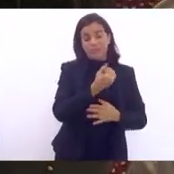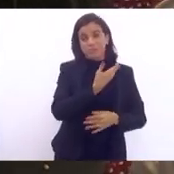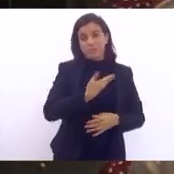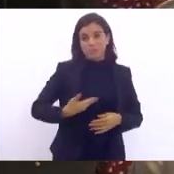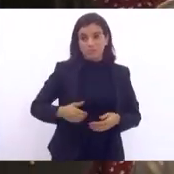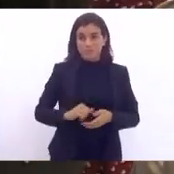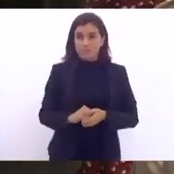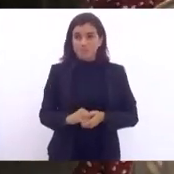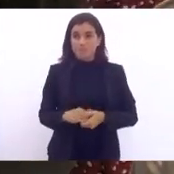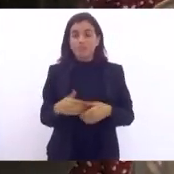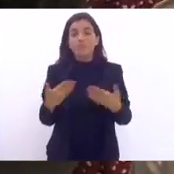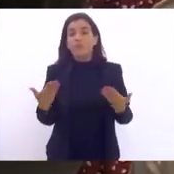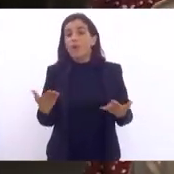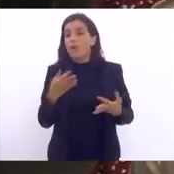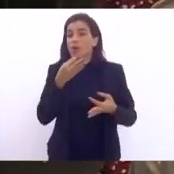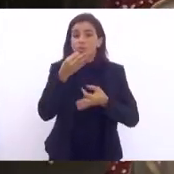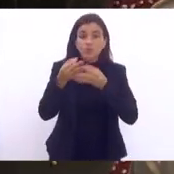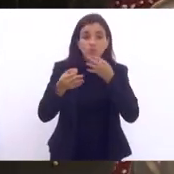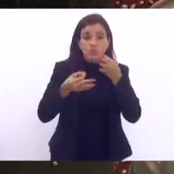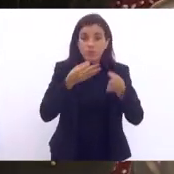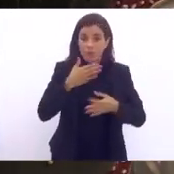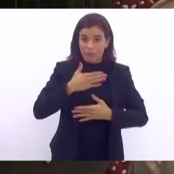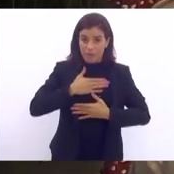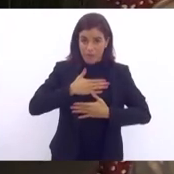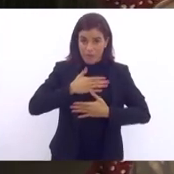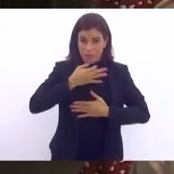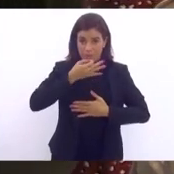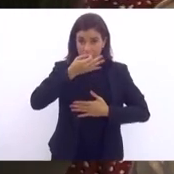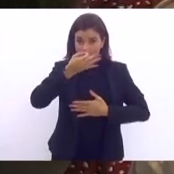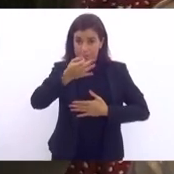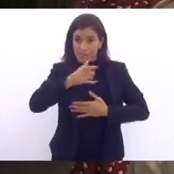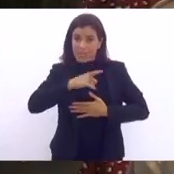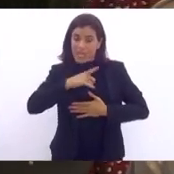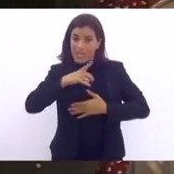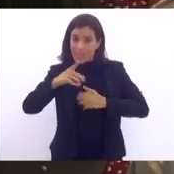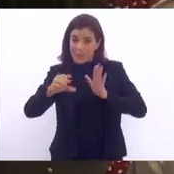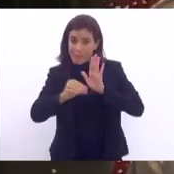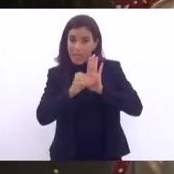dar? Além do mais, tem outras emendas, estou falando das minhas,